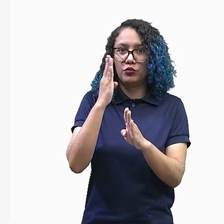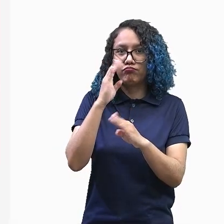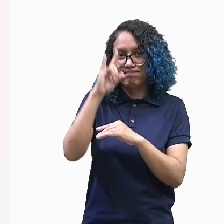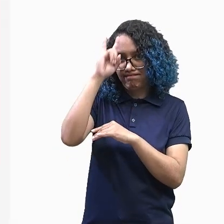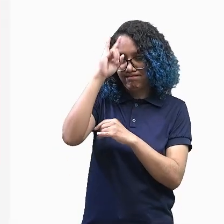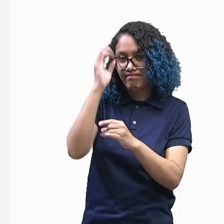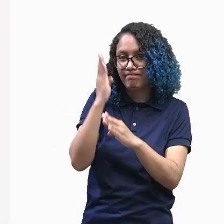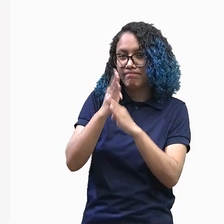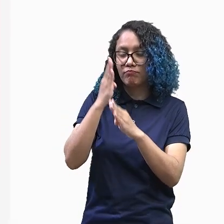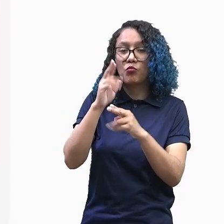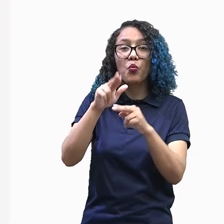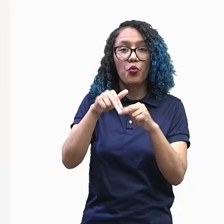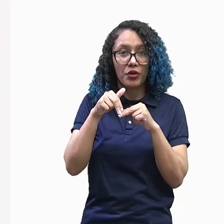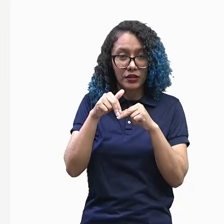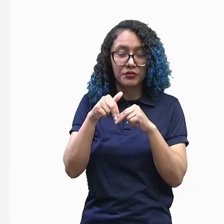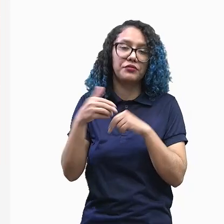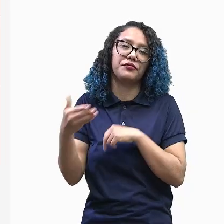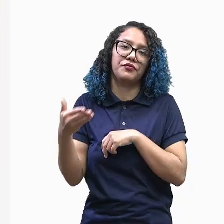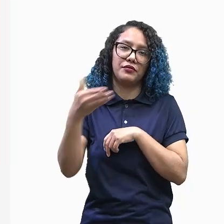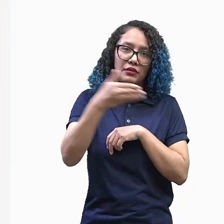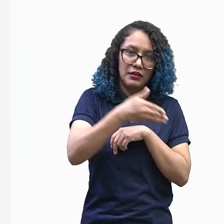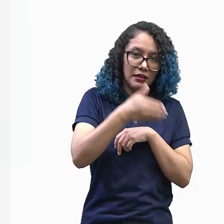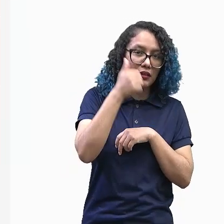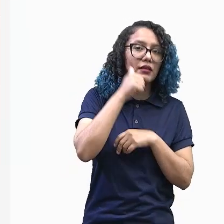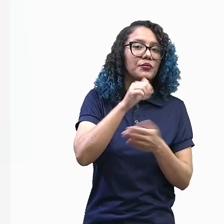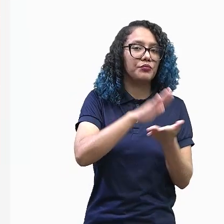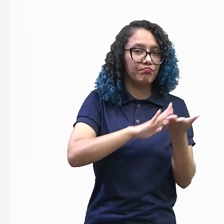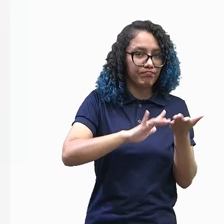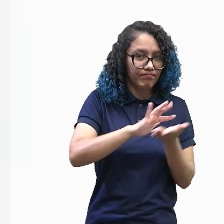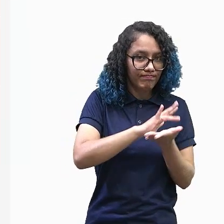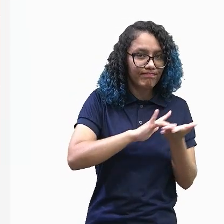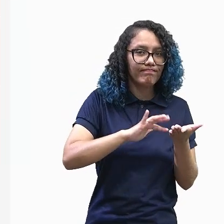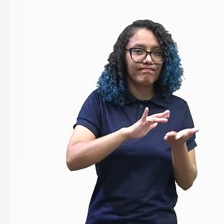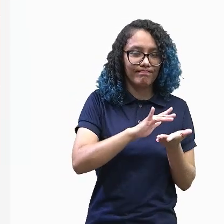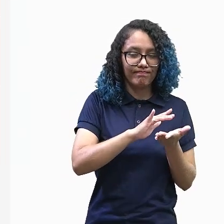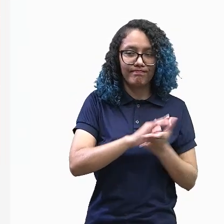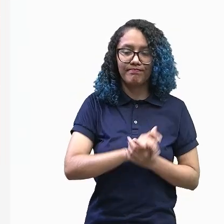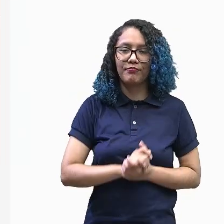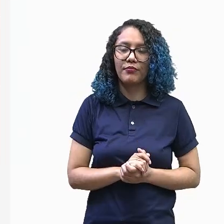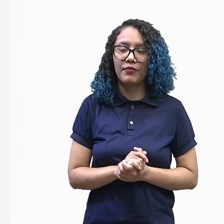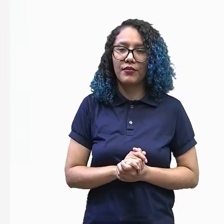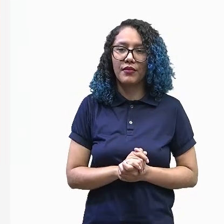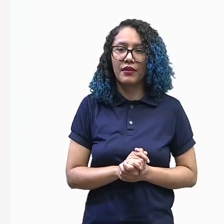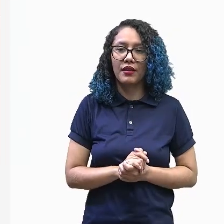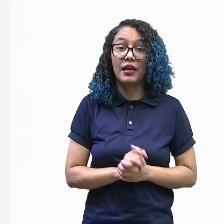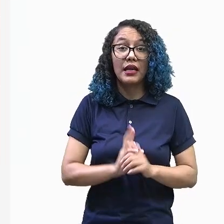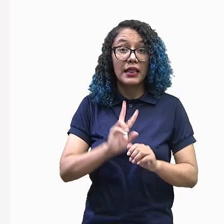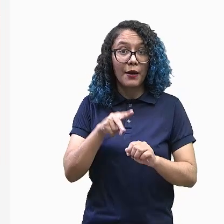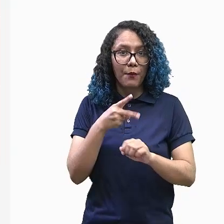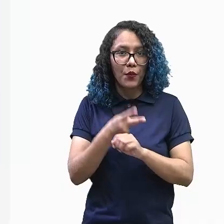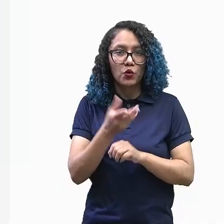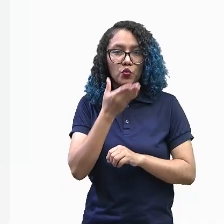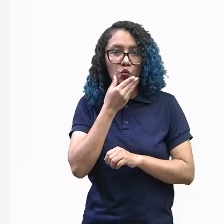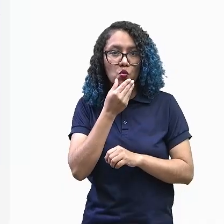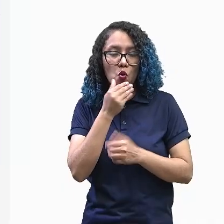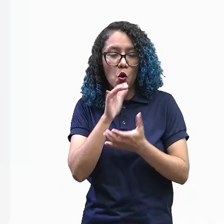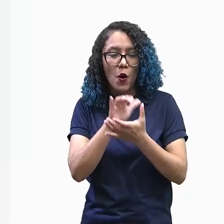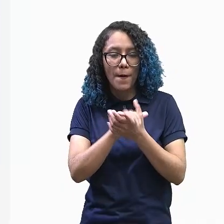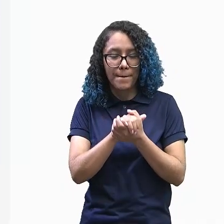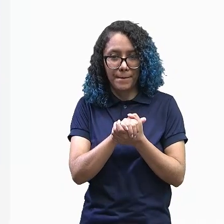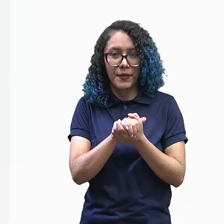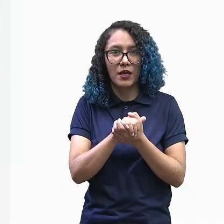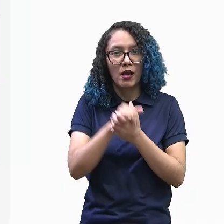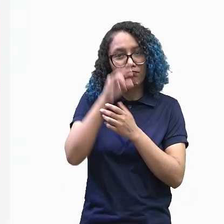foi a cartomante, né? E, em seguida, o Vilela convida o Camilo